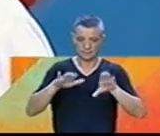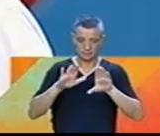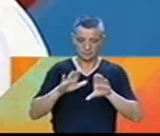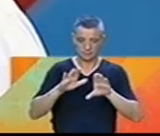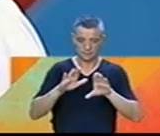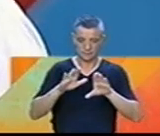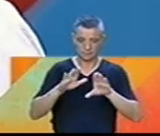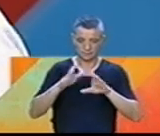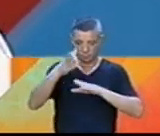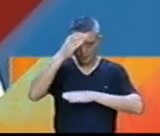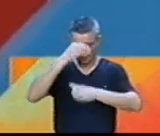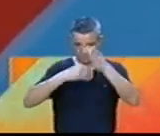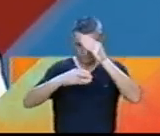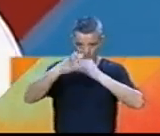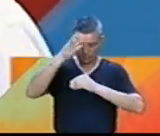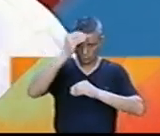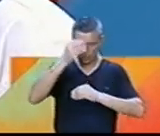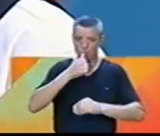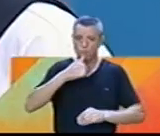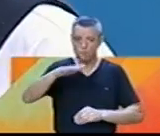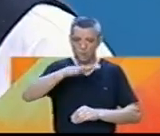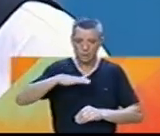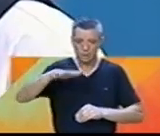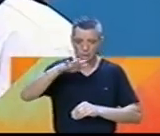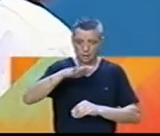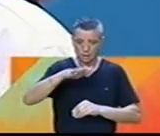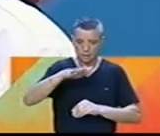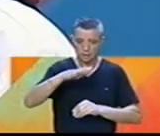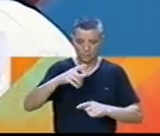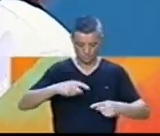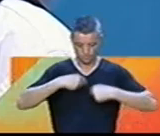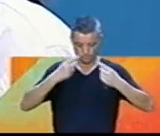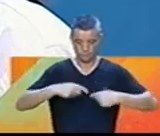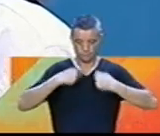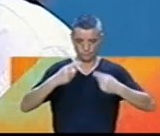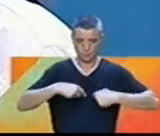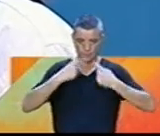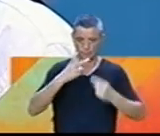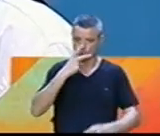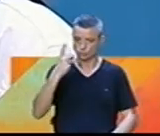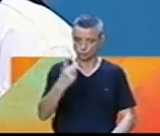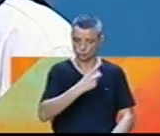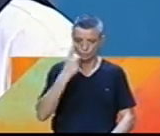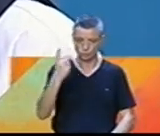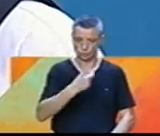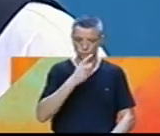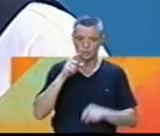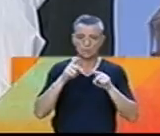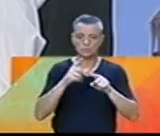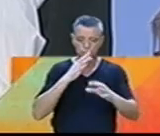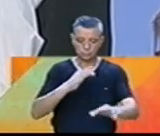Sim, mas aprendeu onde? E aprendeu onde a tocar? Aprendi por mim. Por si, sozinho? Sim. Então onde é que arranjou o